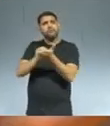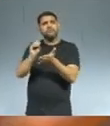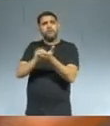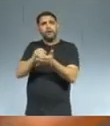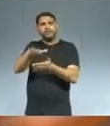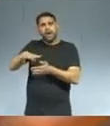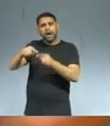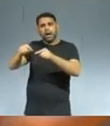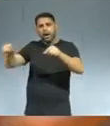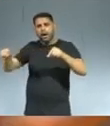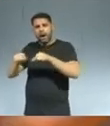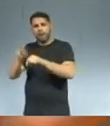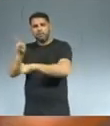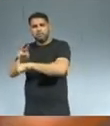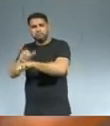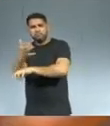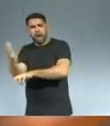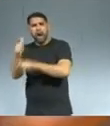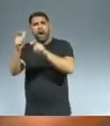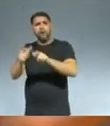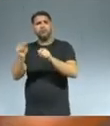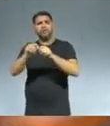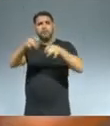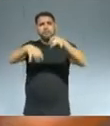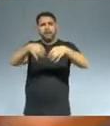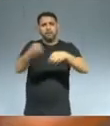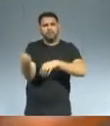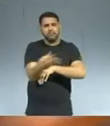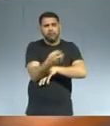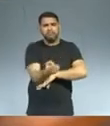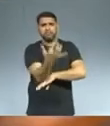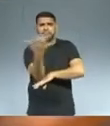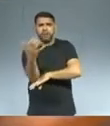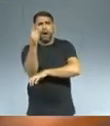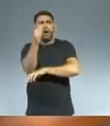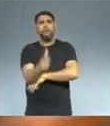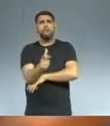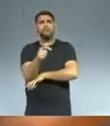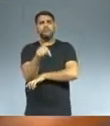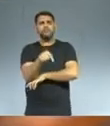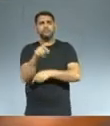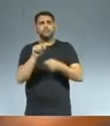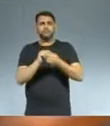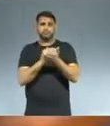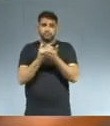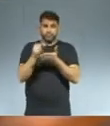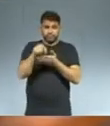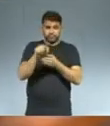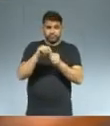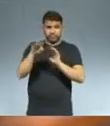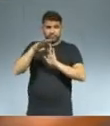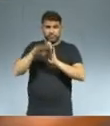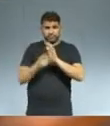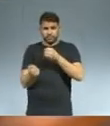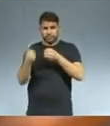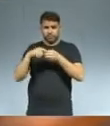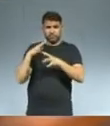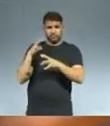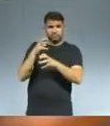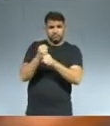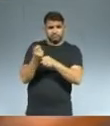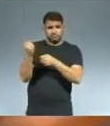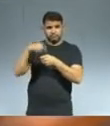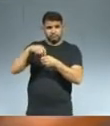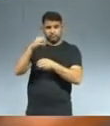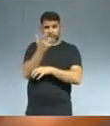que faltam José Legal aonde que tem que haver recuperação de áreas de preservação permanente a partir daí fazer os programas de recuperação